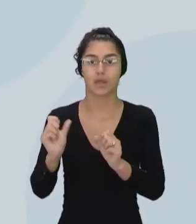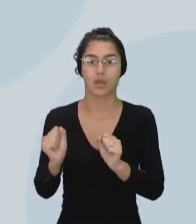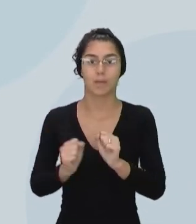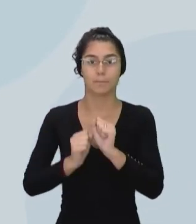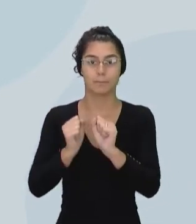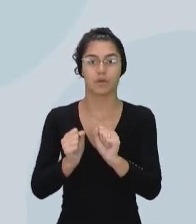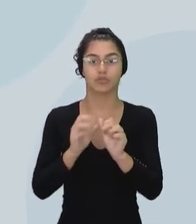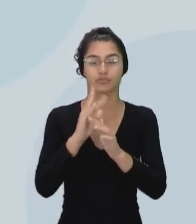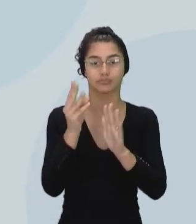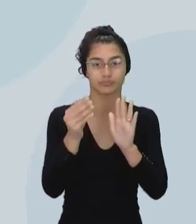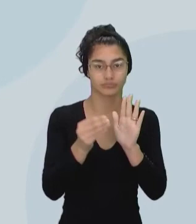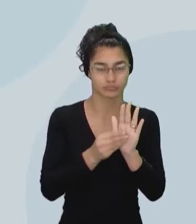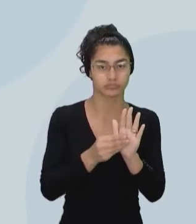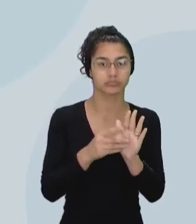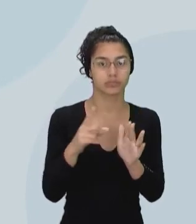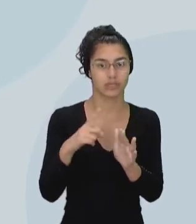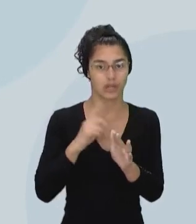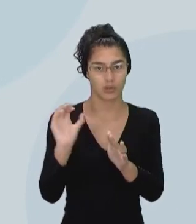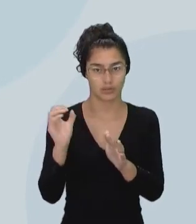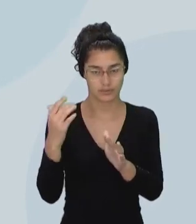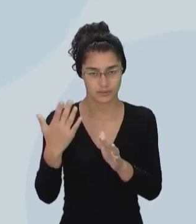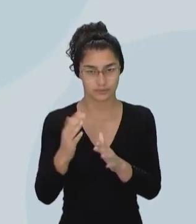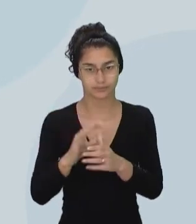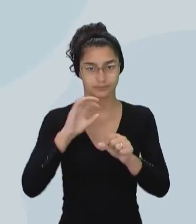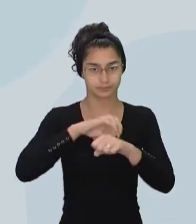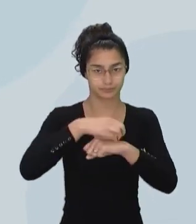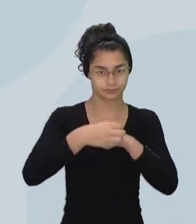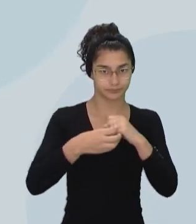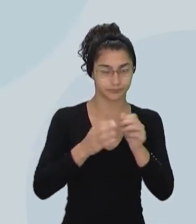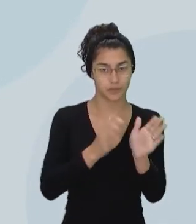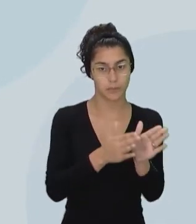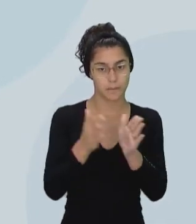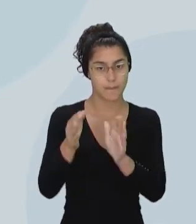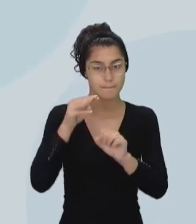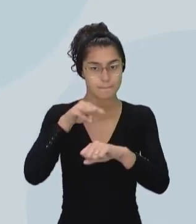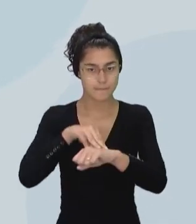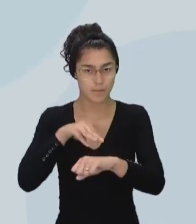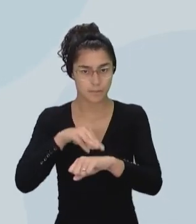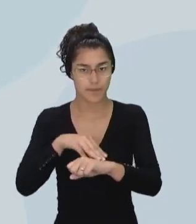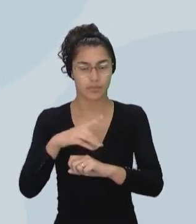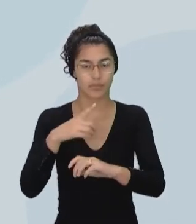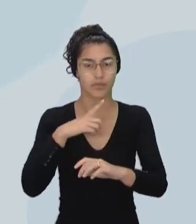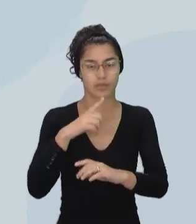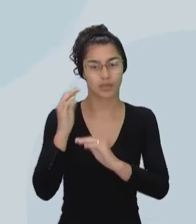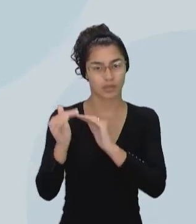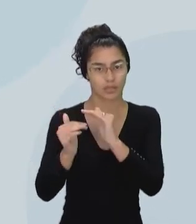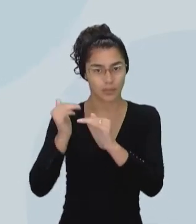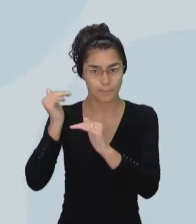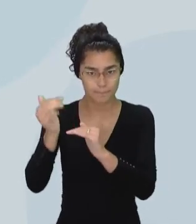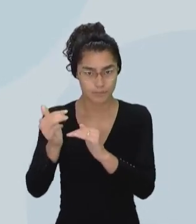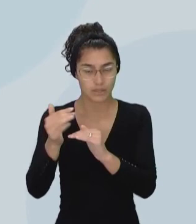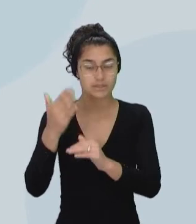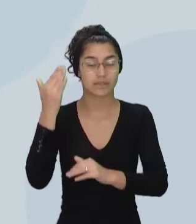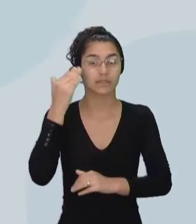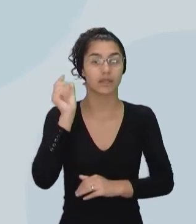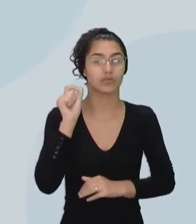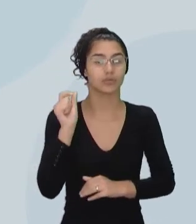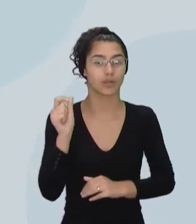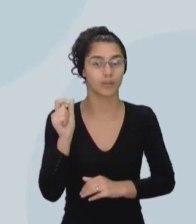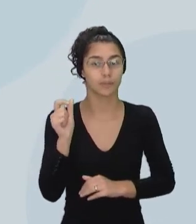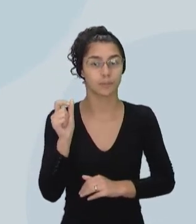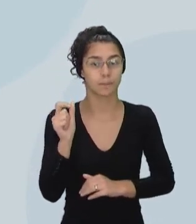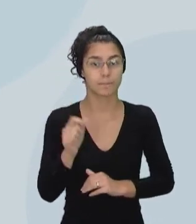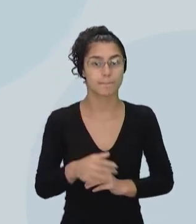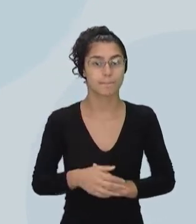aí causar a lesão nas células. A partir de um determinado momento, ele entende então